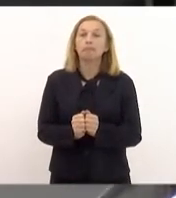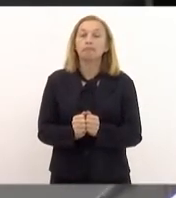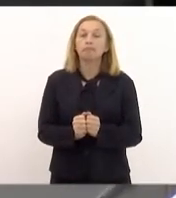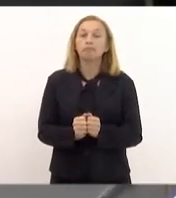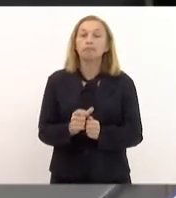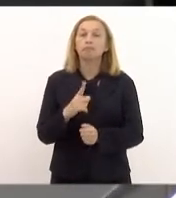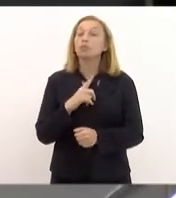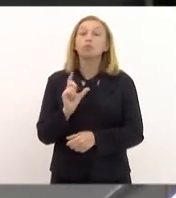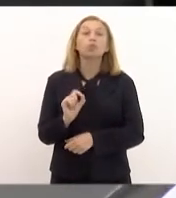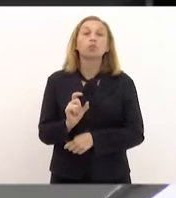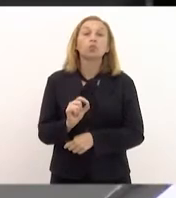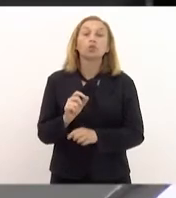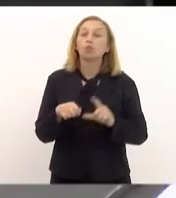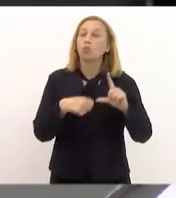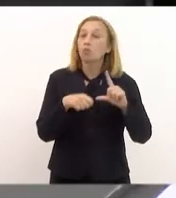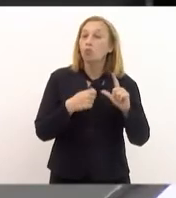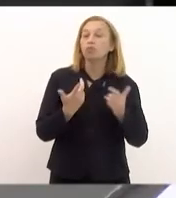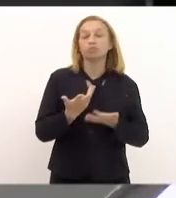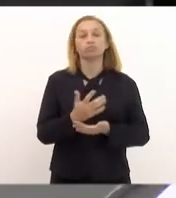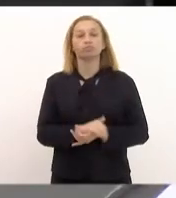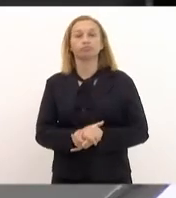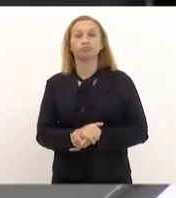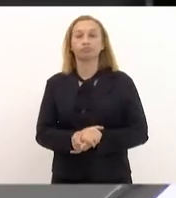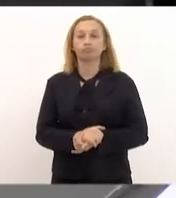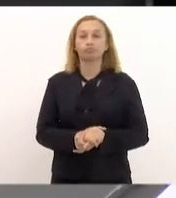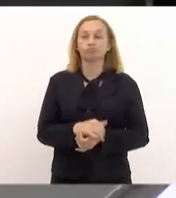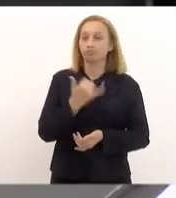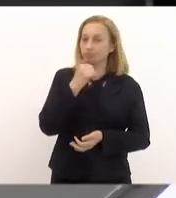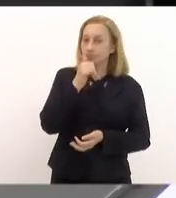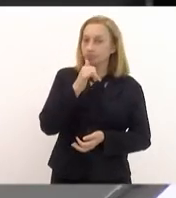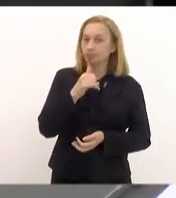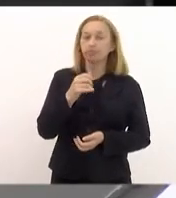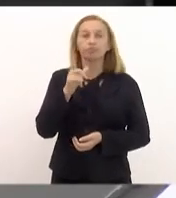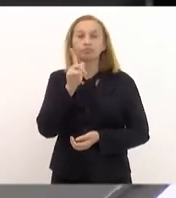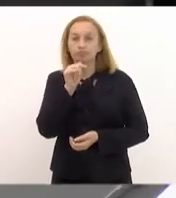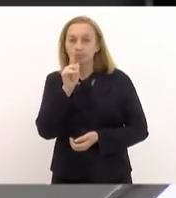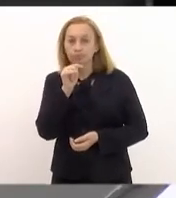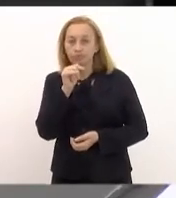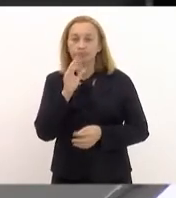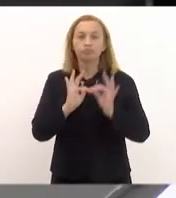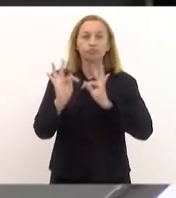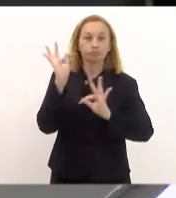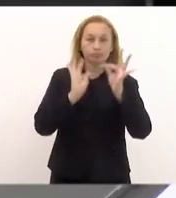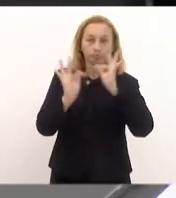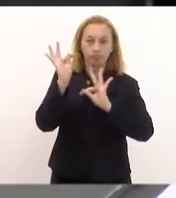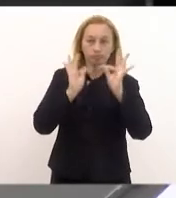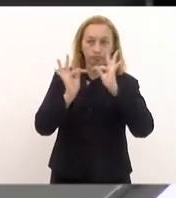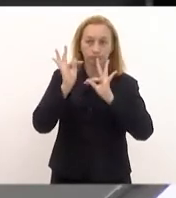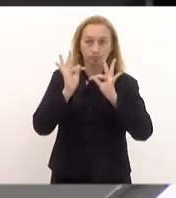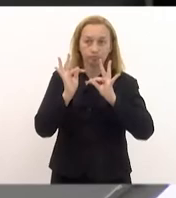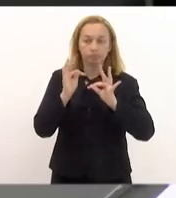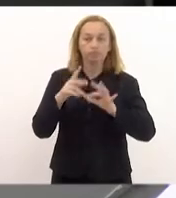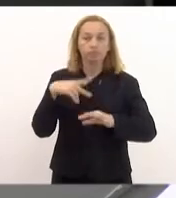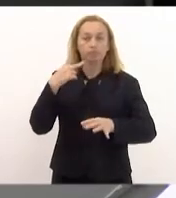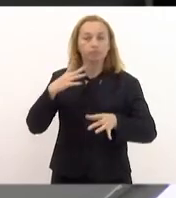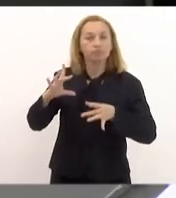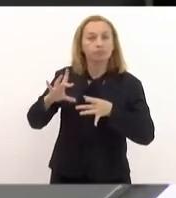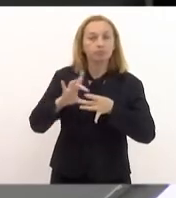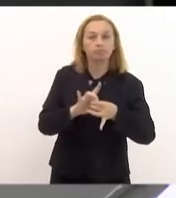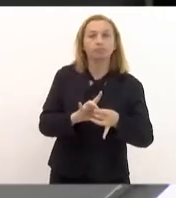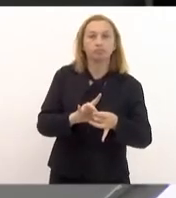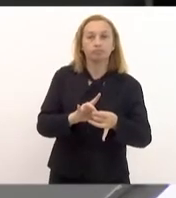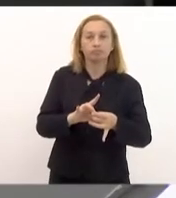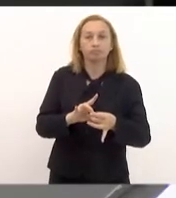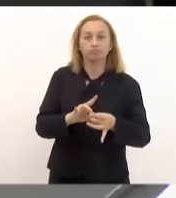estar... logística, vai estar a eletricidade, vai estar a água, vai estar a tecnologia. Essa é a política integrada que vai ter que